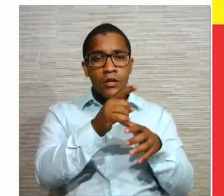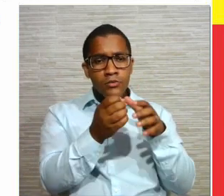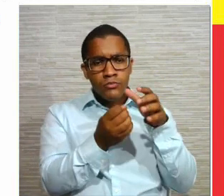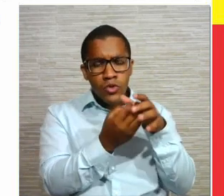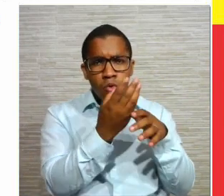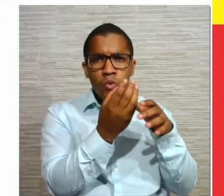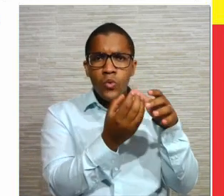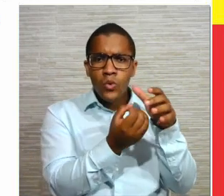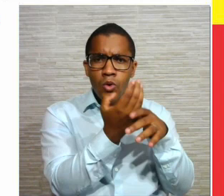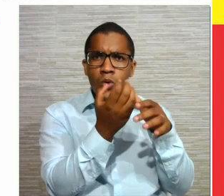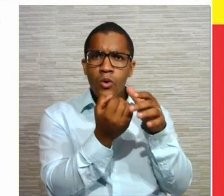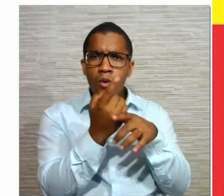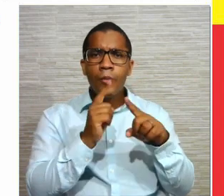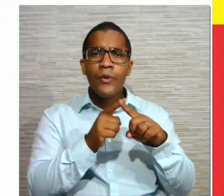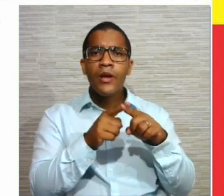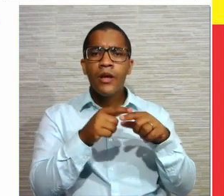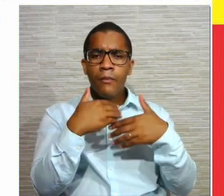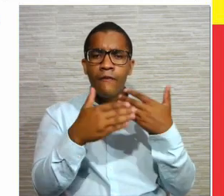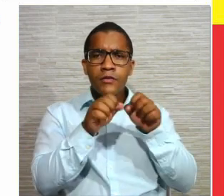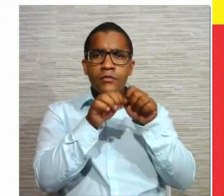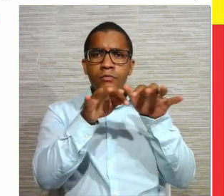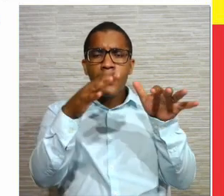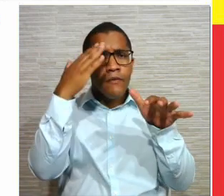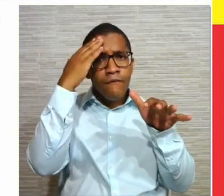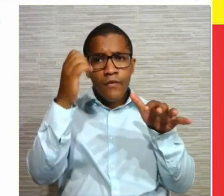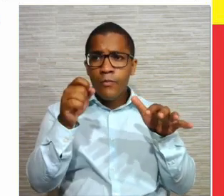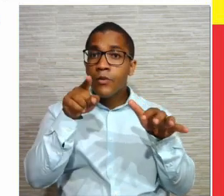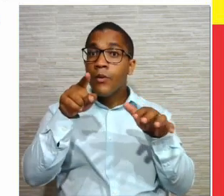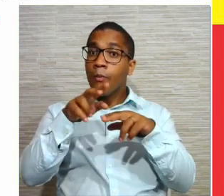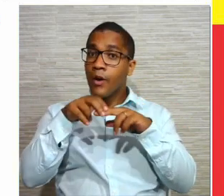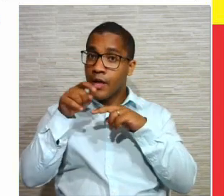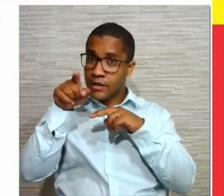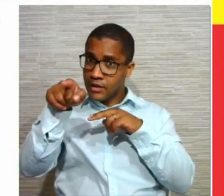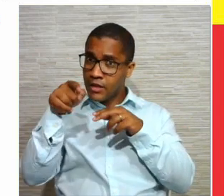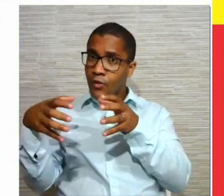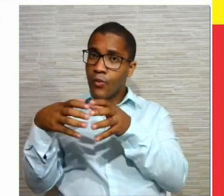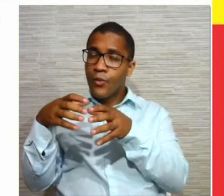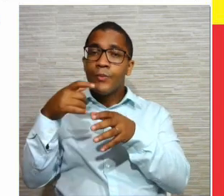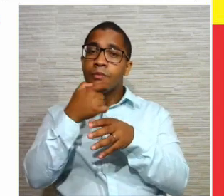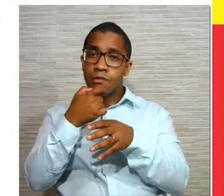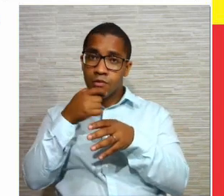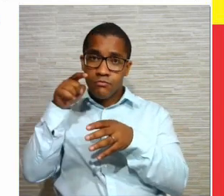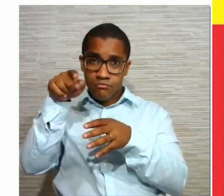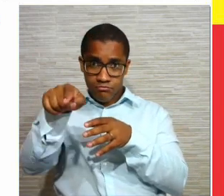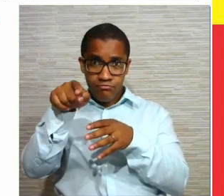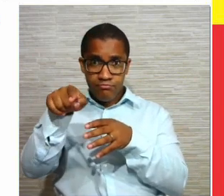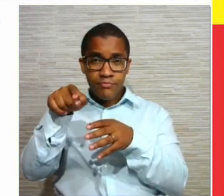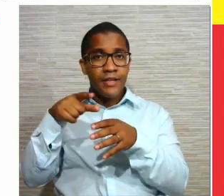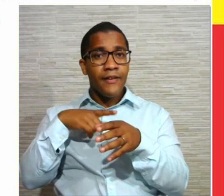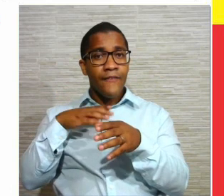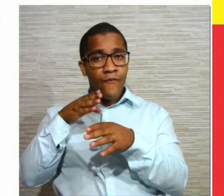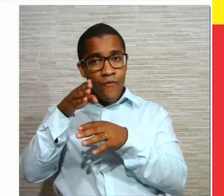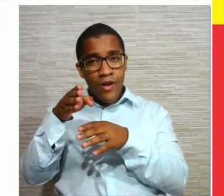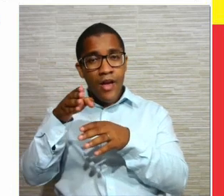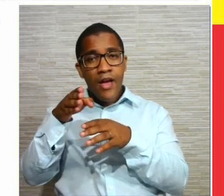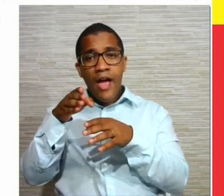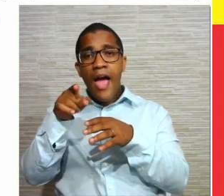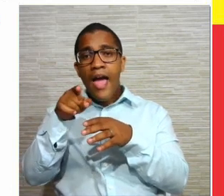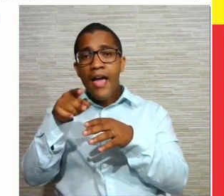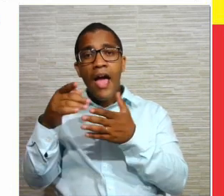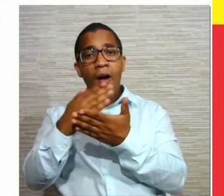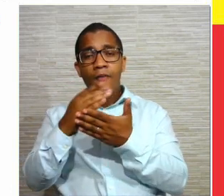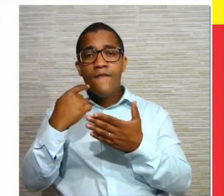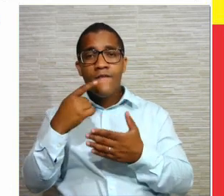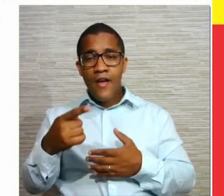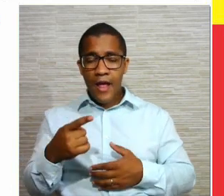começaram a surgir a partir desse sucesso das bandas britânicas, que alguns até falam que existiu